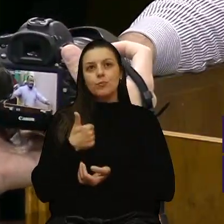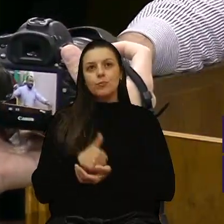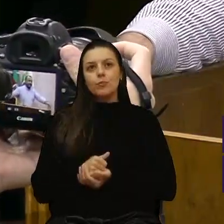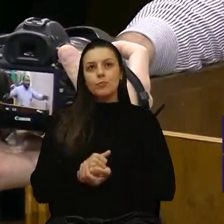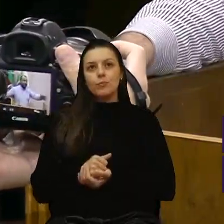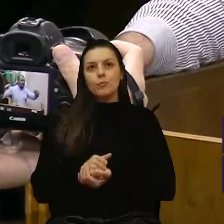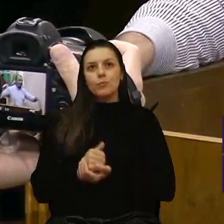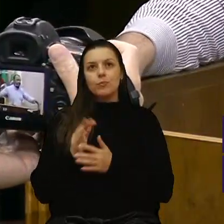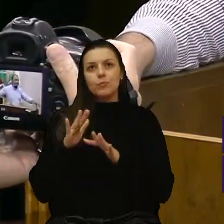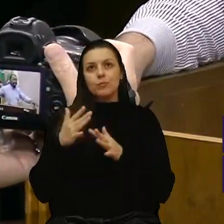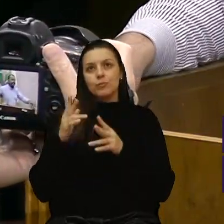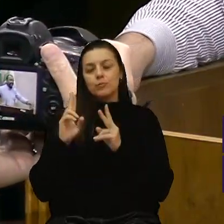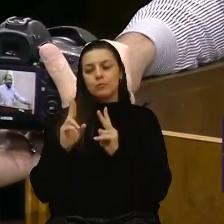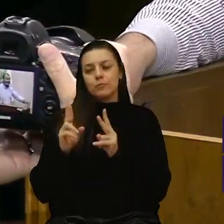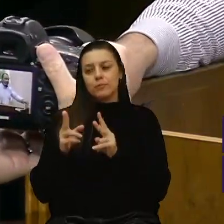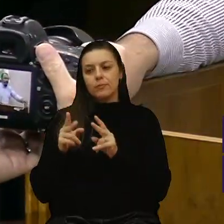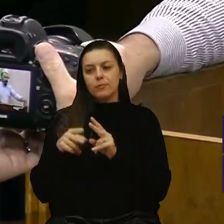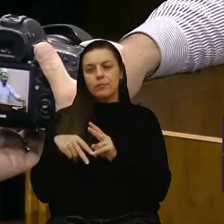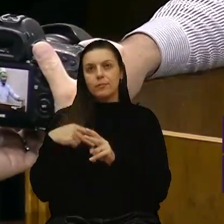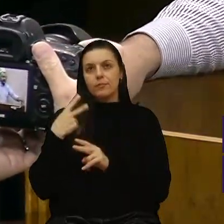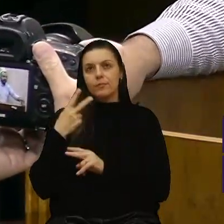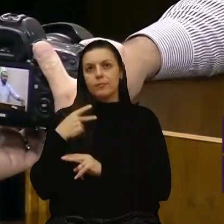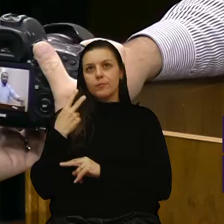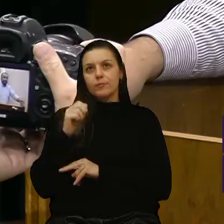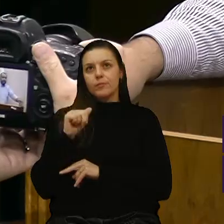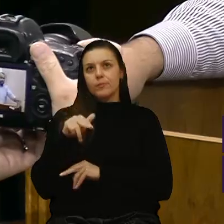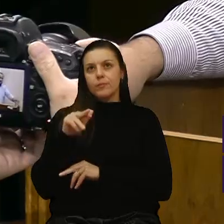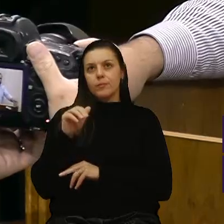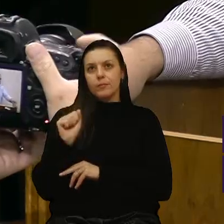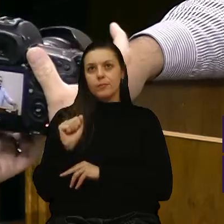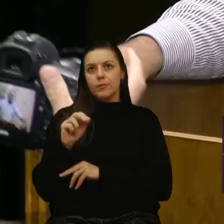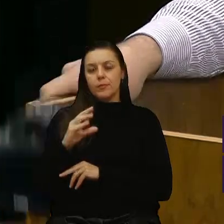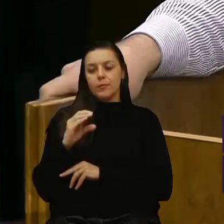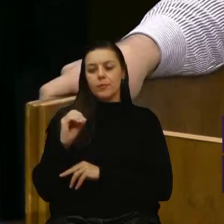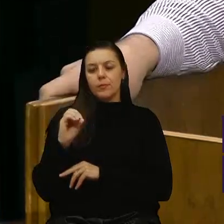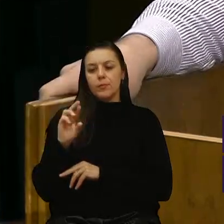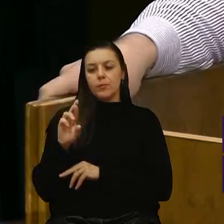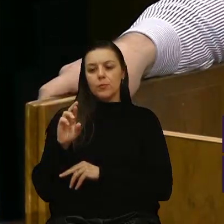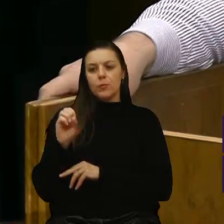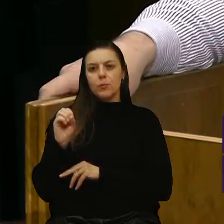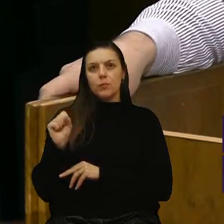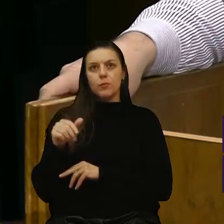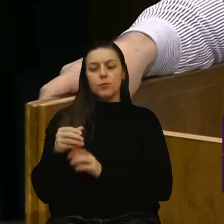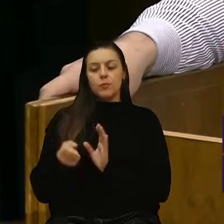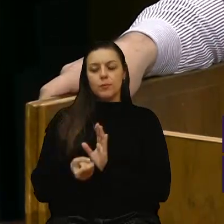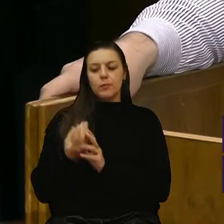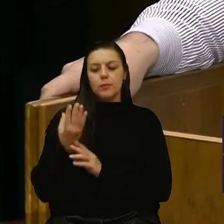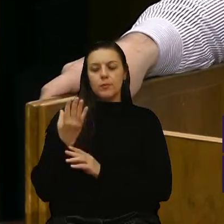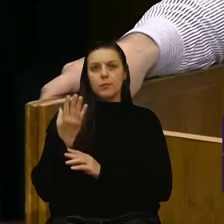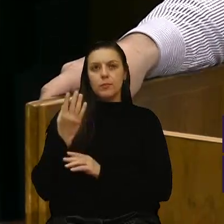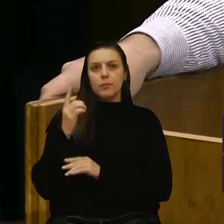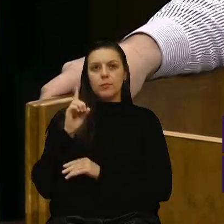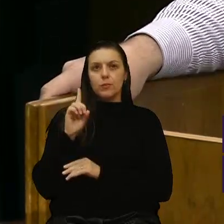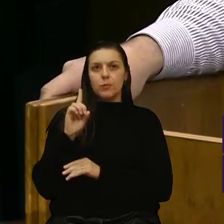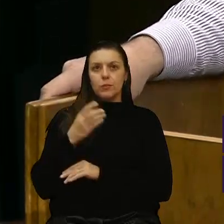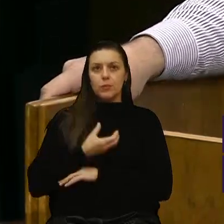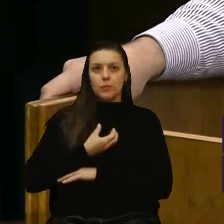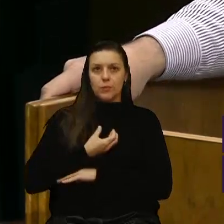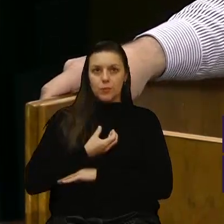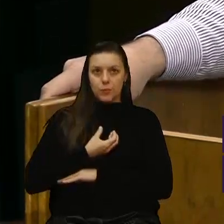a sempre vereadora dessa casa, Ana Maria Corso, propõe a criação de uma